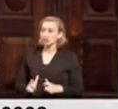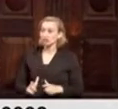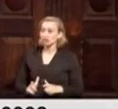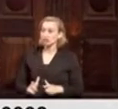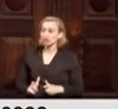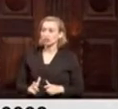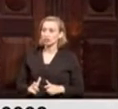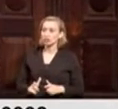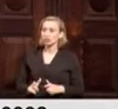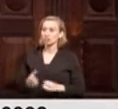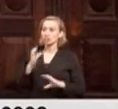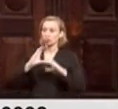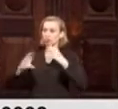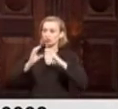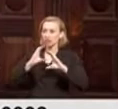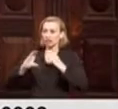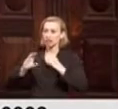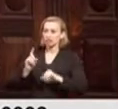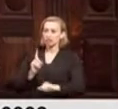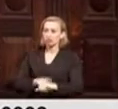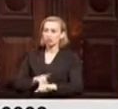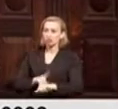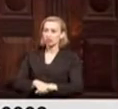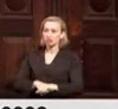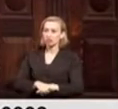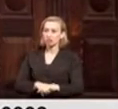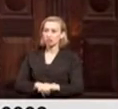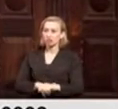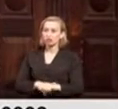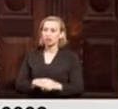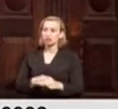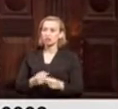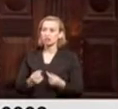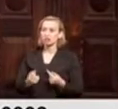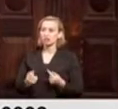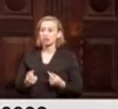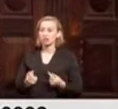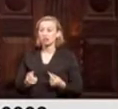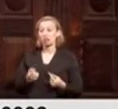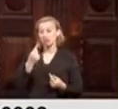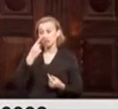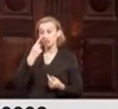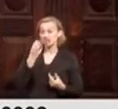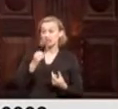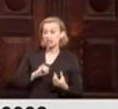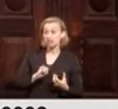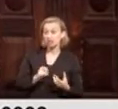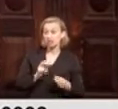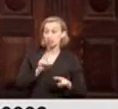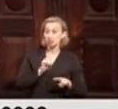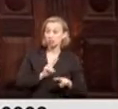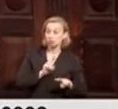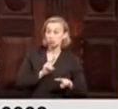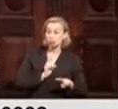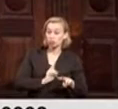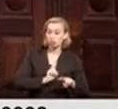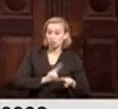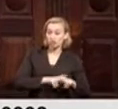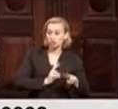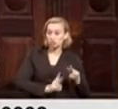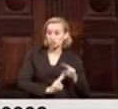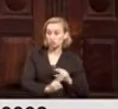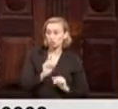horas e está aqui nesse momento decidindo pela soltura ou não. O que me parece equivocado